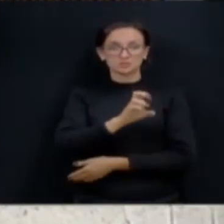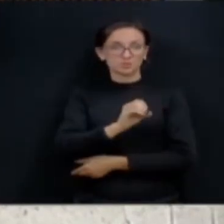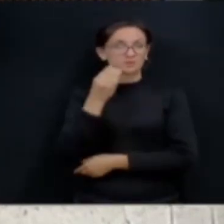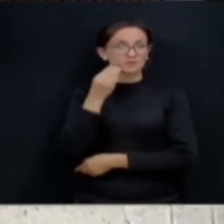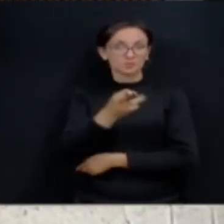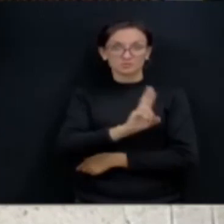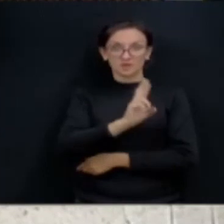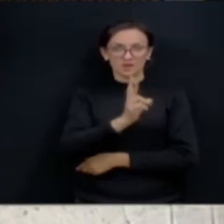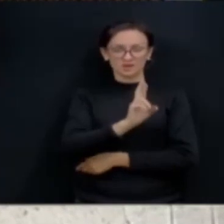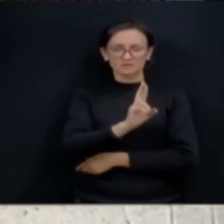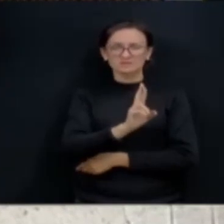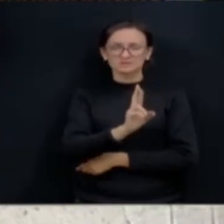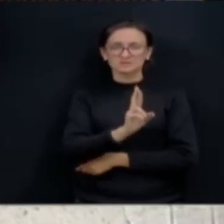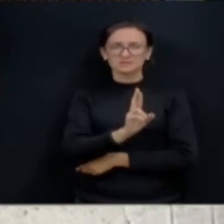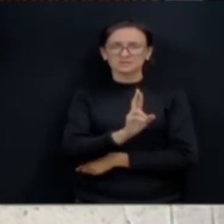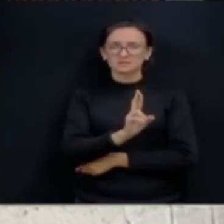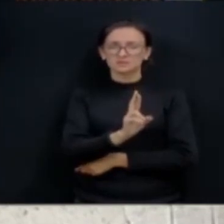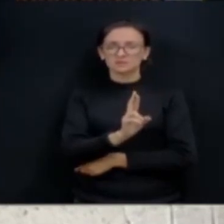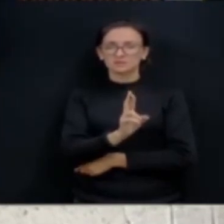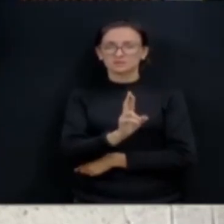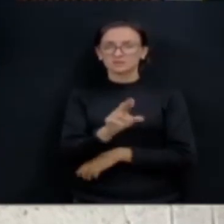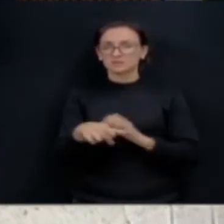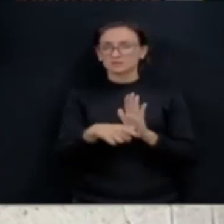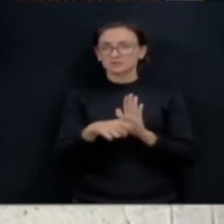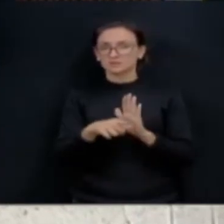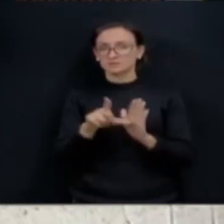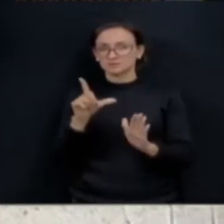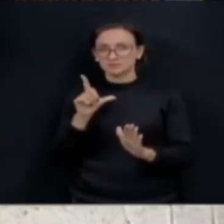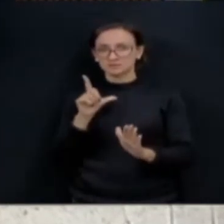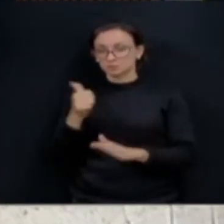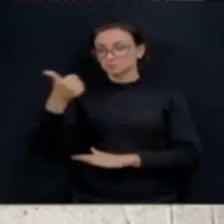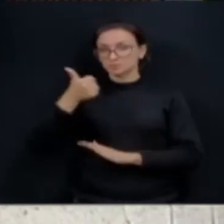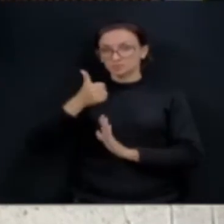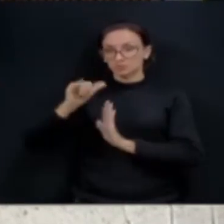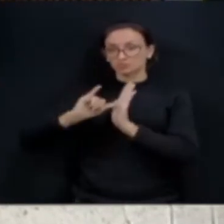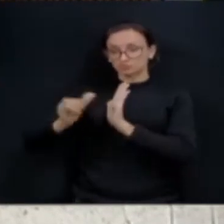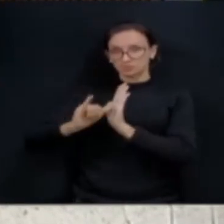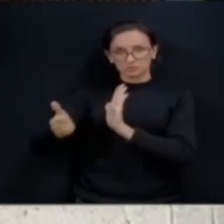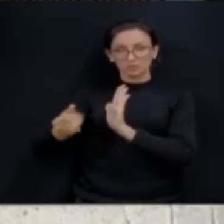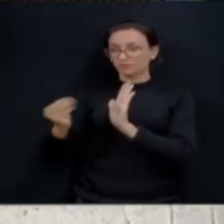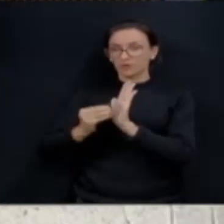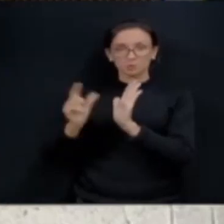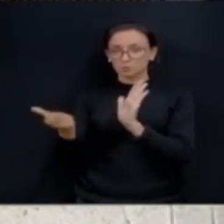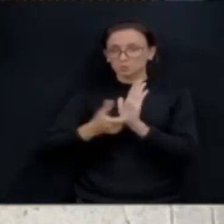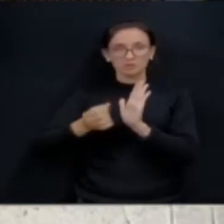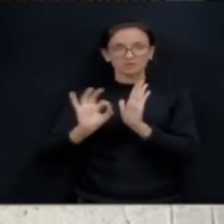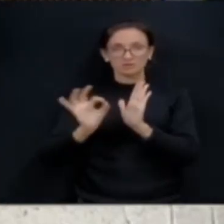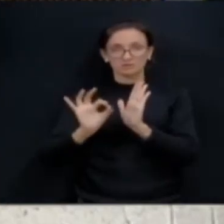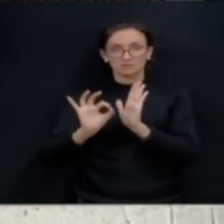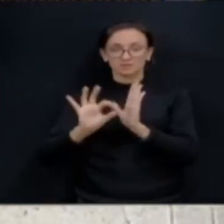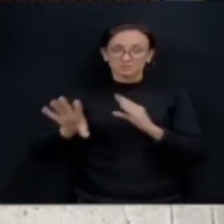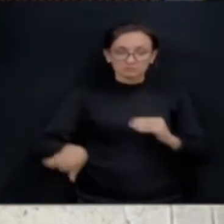reais deixaram de estar no primeiro edital apresentado e está colocado a